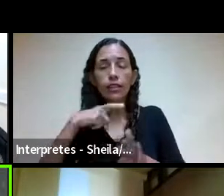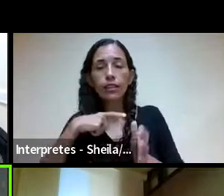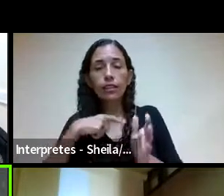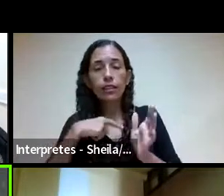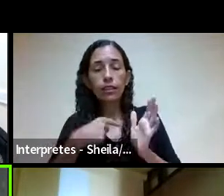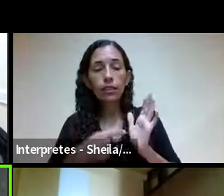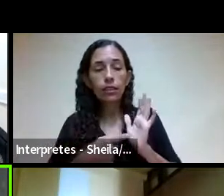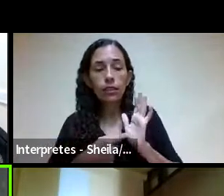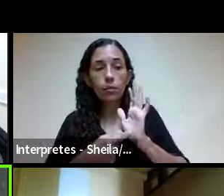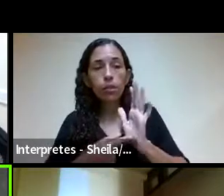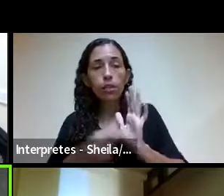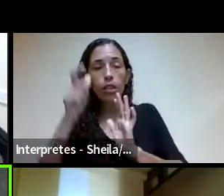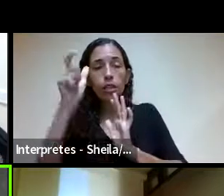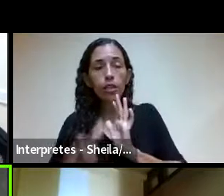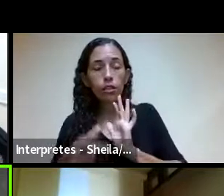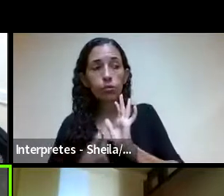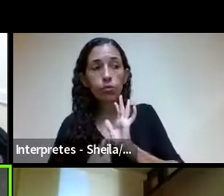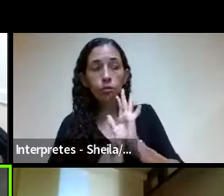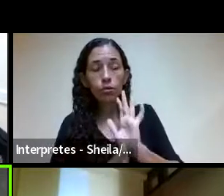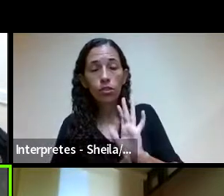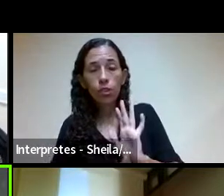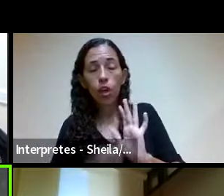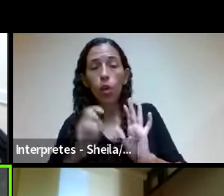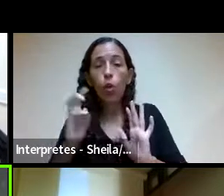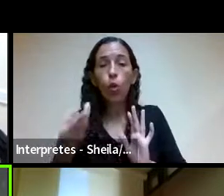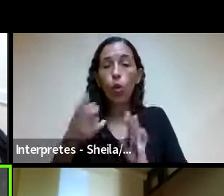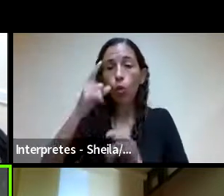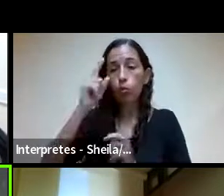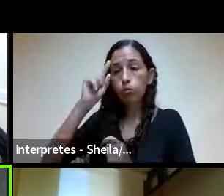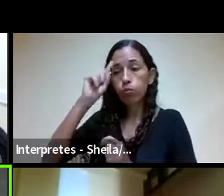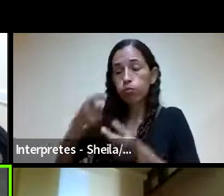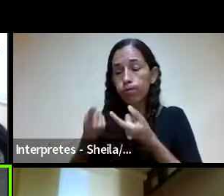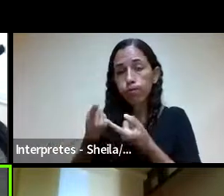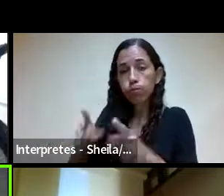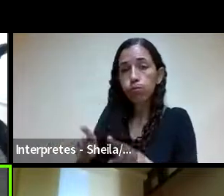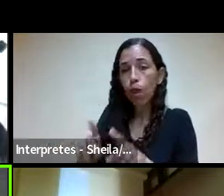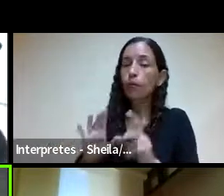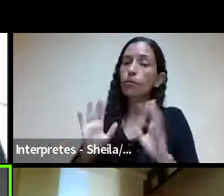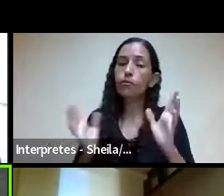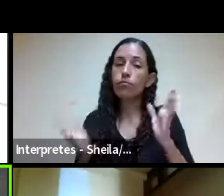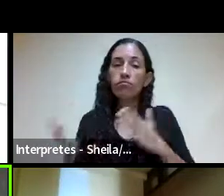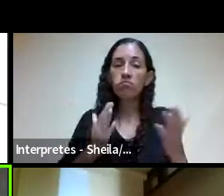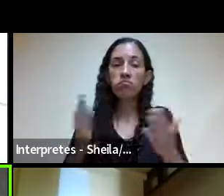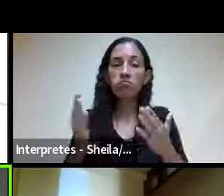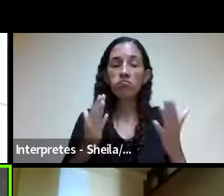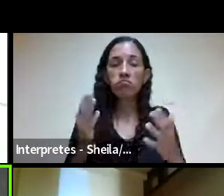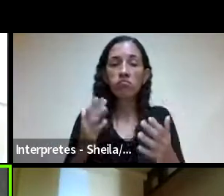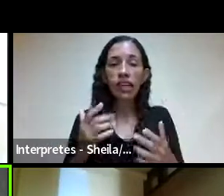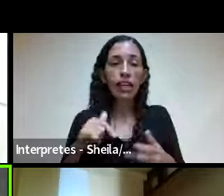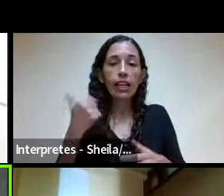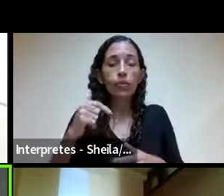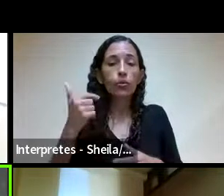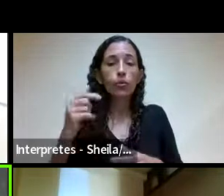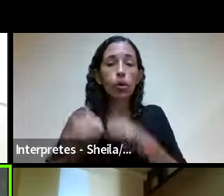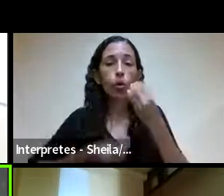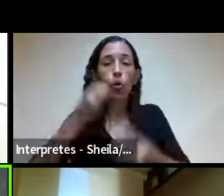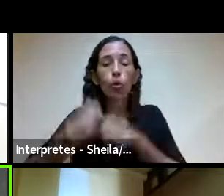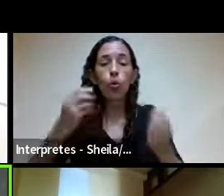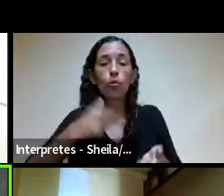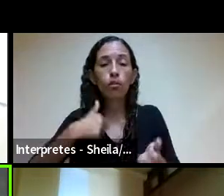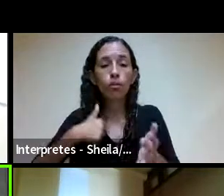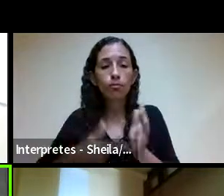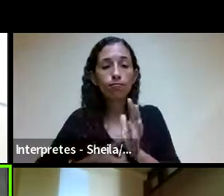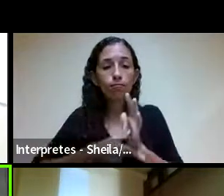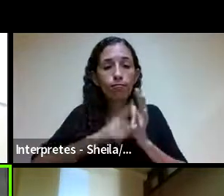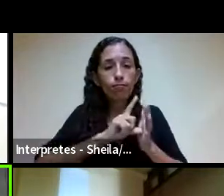dos esclarecimentos que devem ser apresentados por ela em juízo. Não dá para a gente antecipar aqui se ela